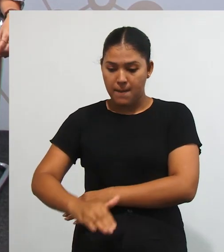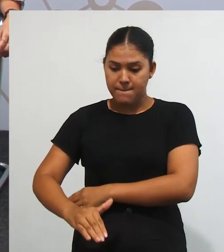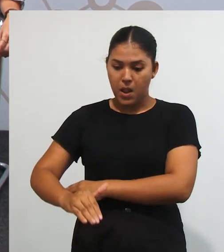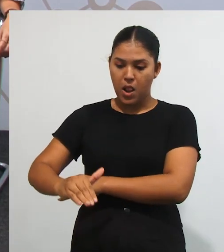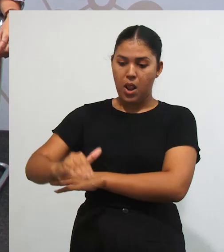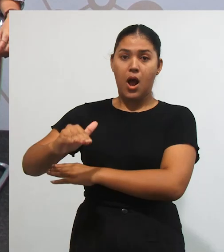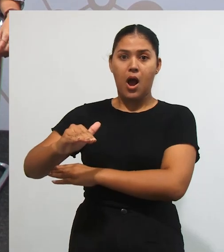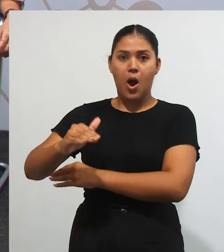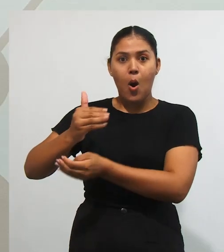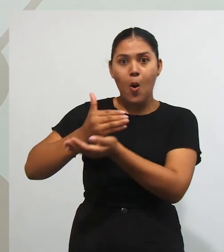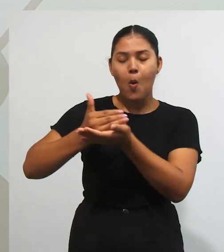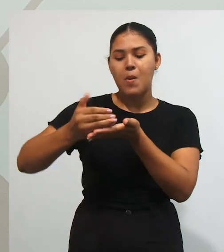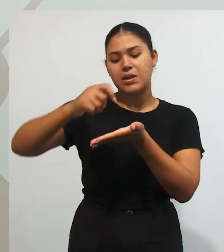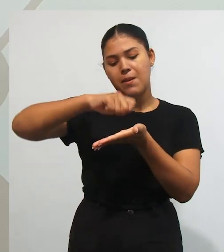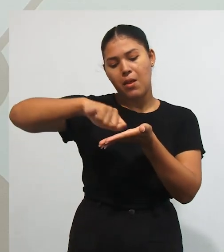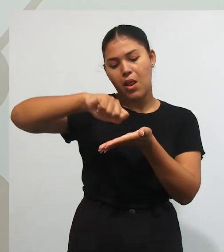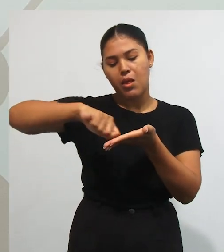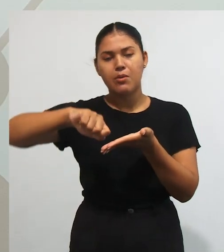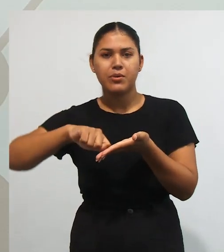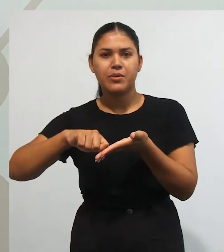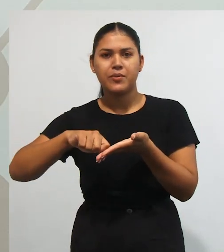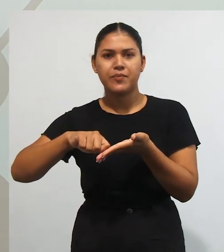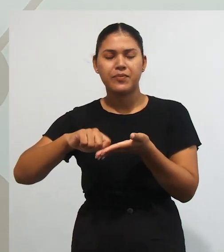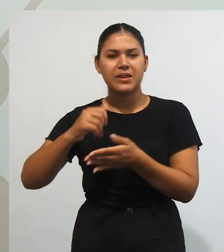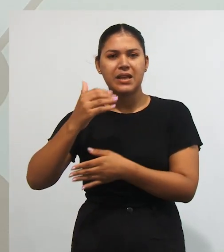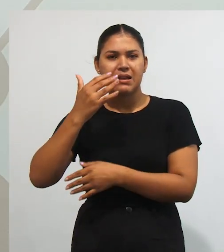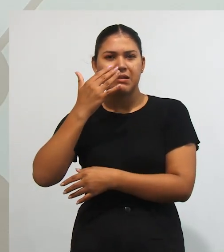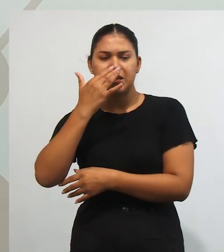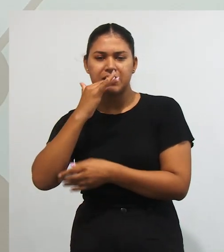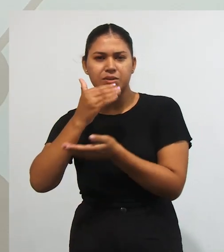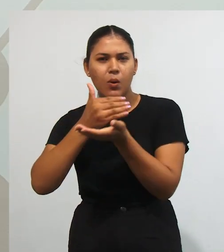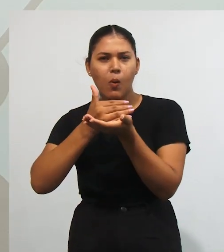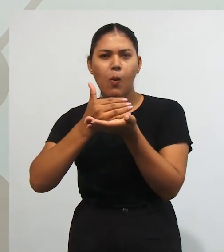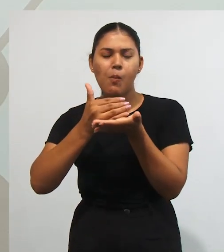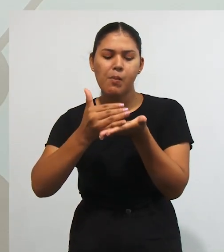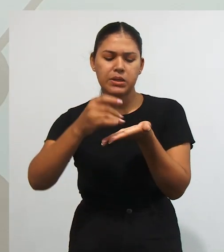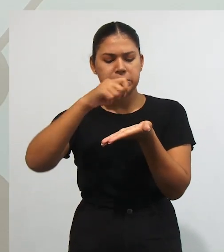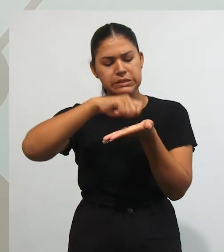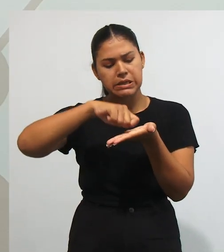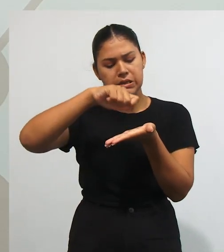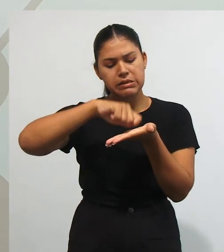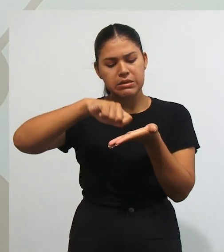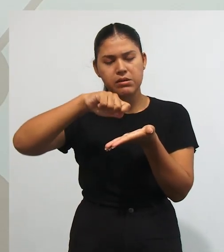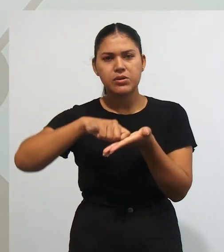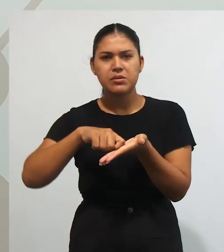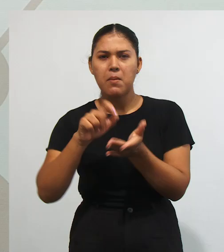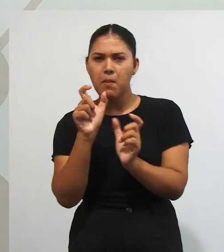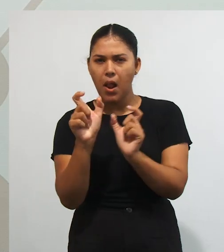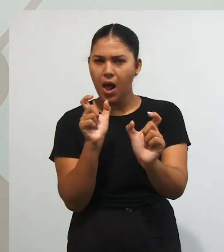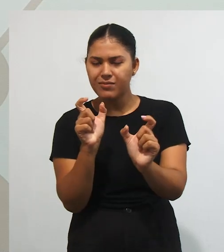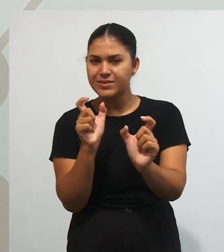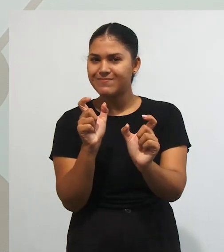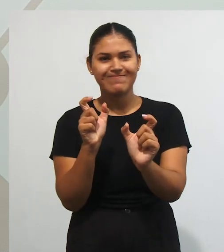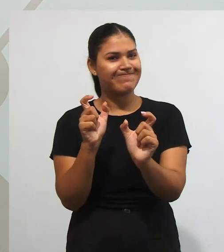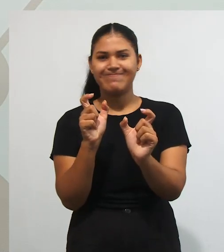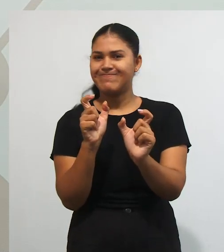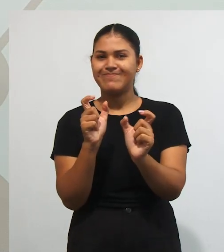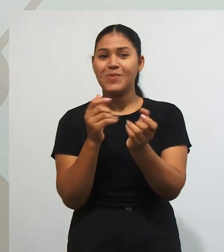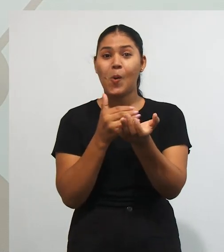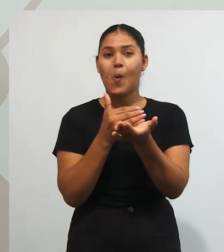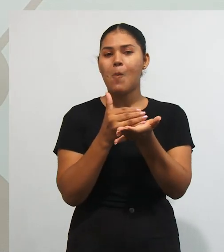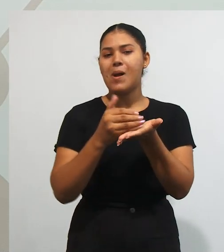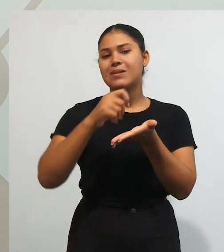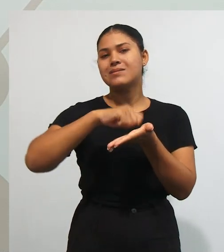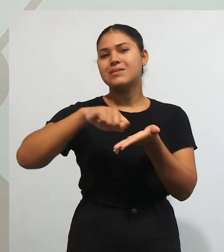de alfabetização, elas não escrevem palavras, elas escrevem significados, né?